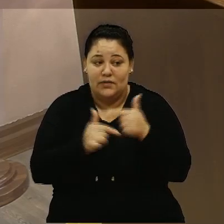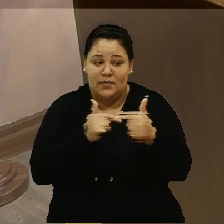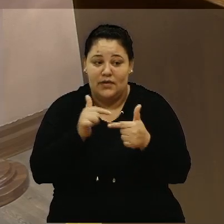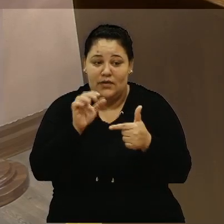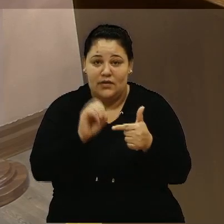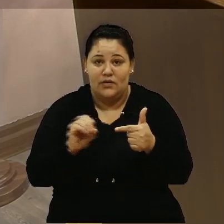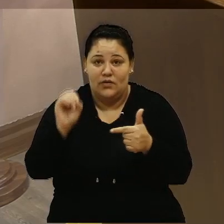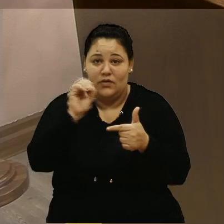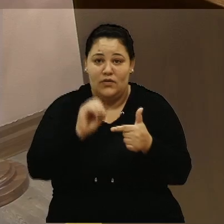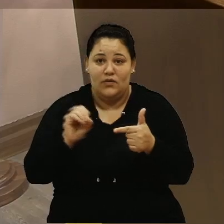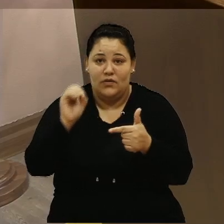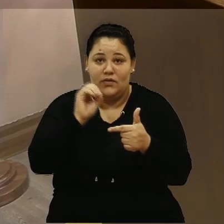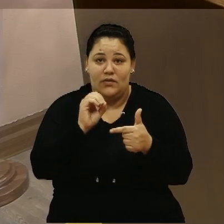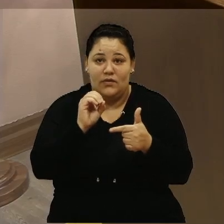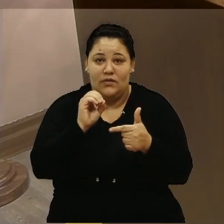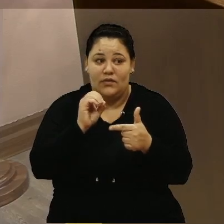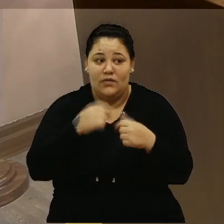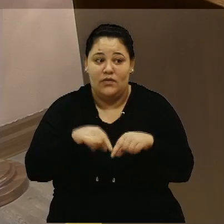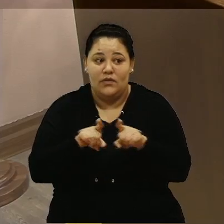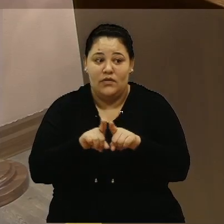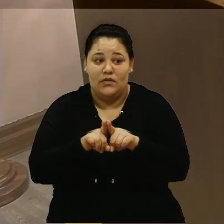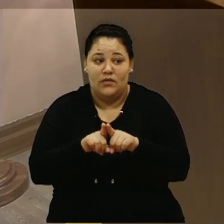fantástico.